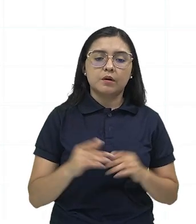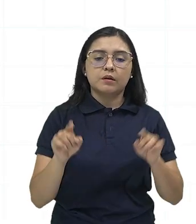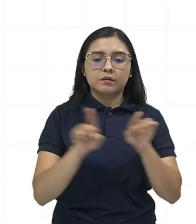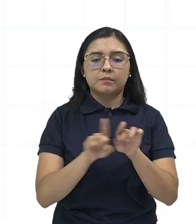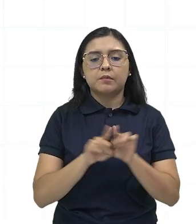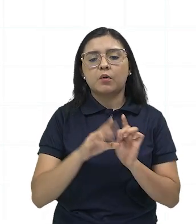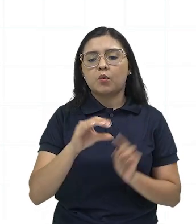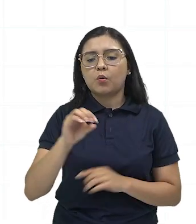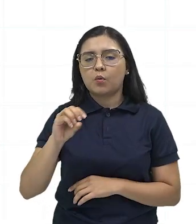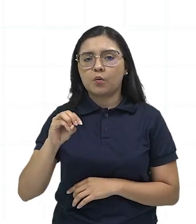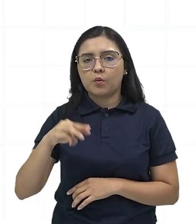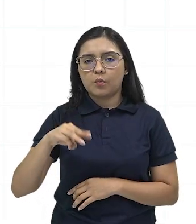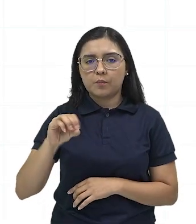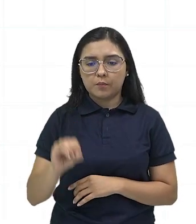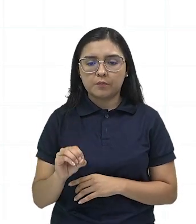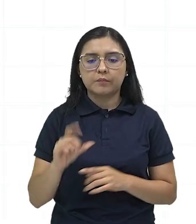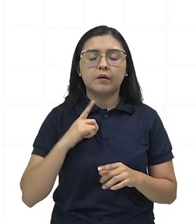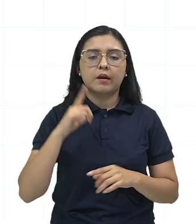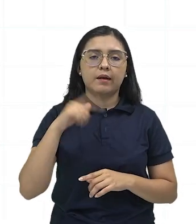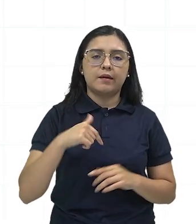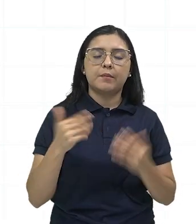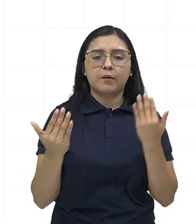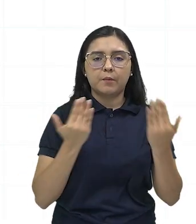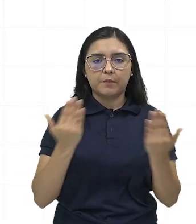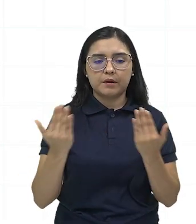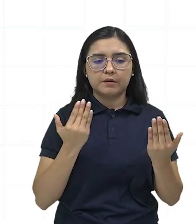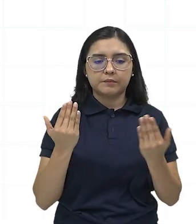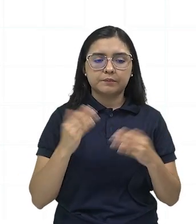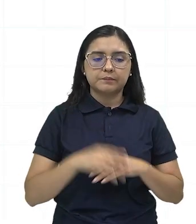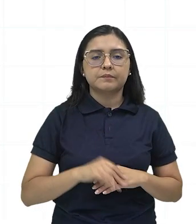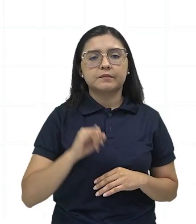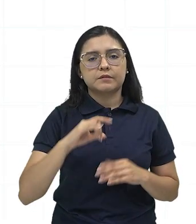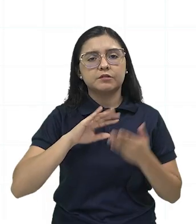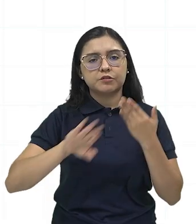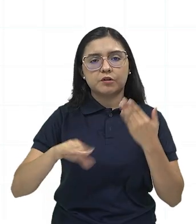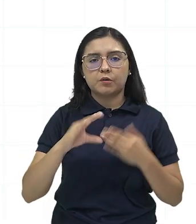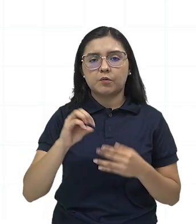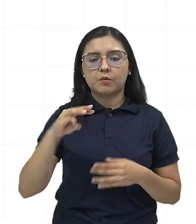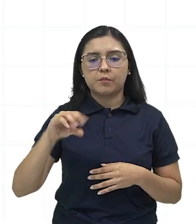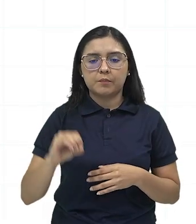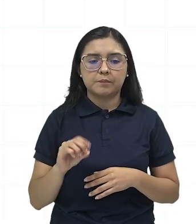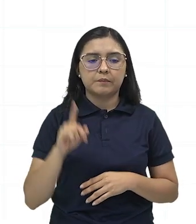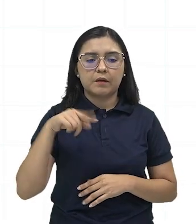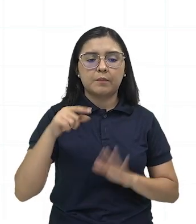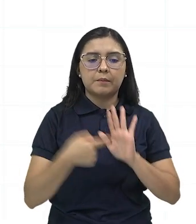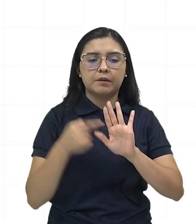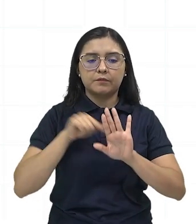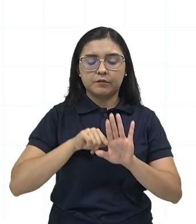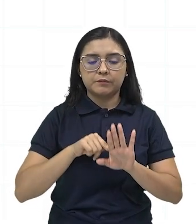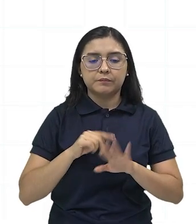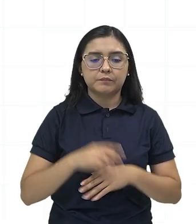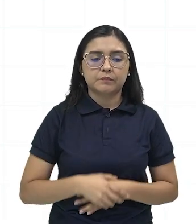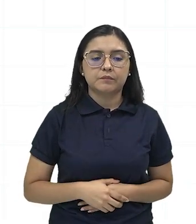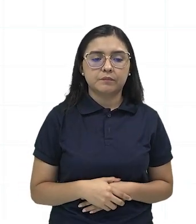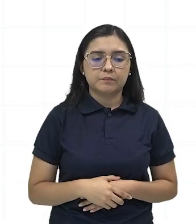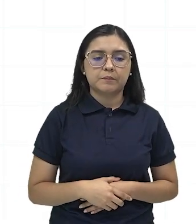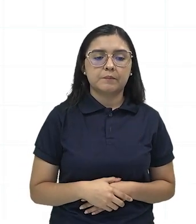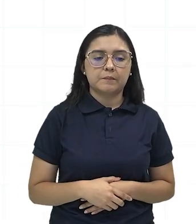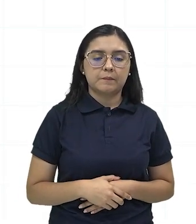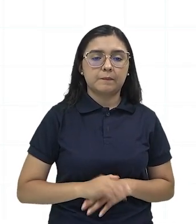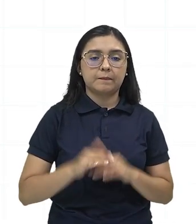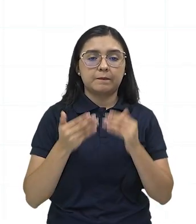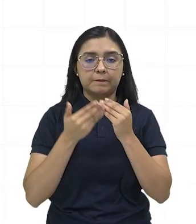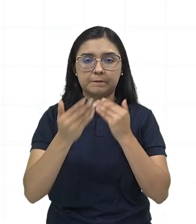tal coisa é como isso, nós temos uma comparação. Quando eu excluo esse como, eu tenho uma metáfora. A gente tem